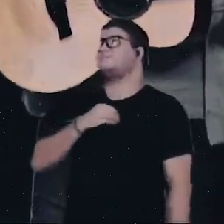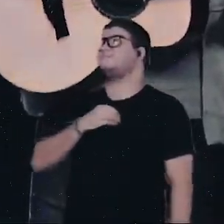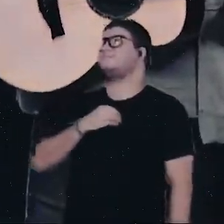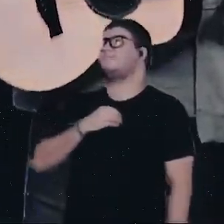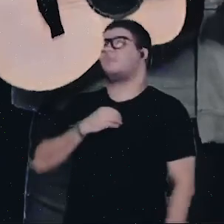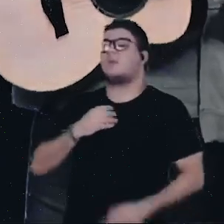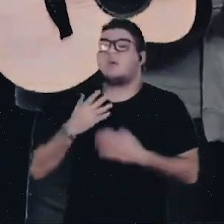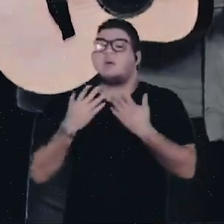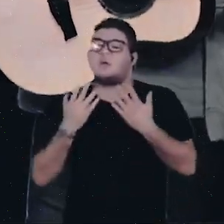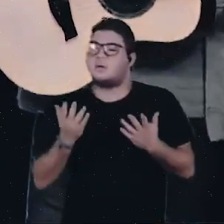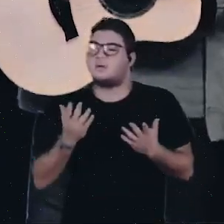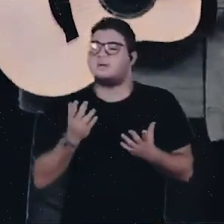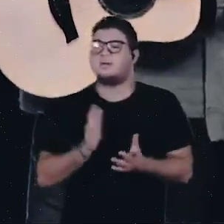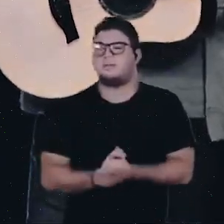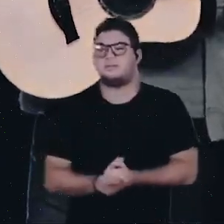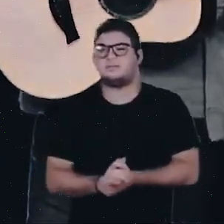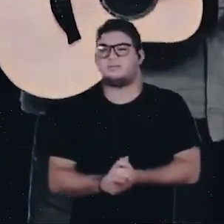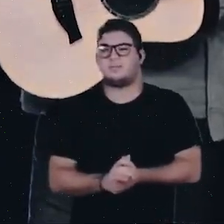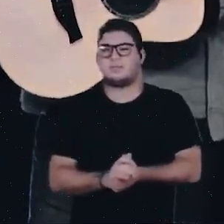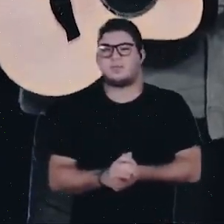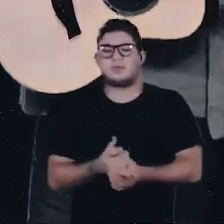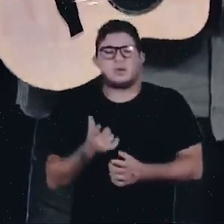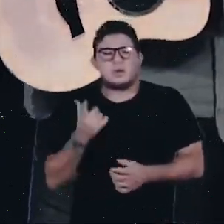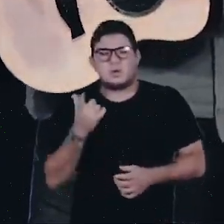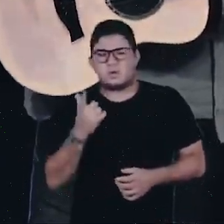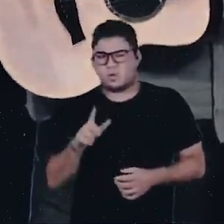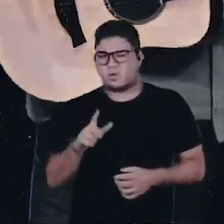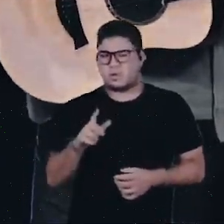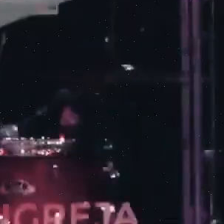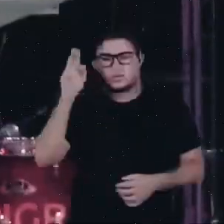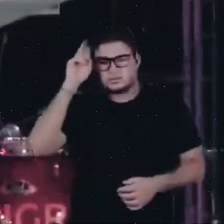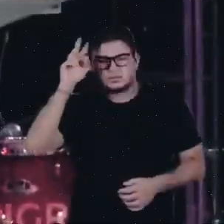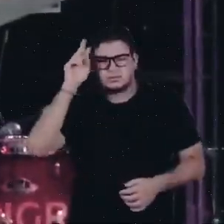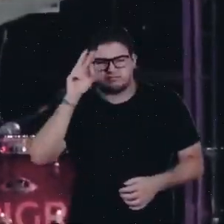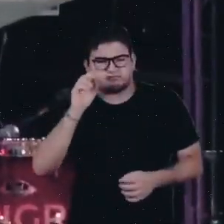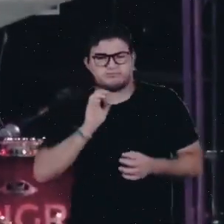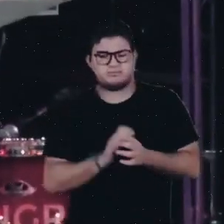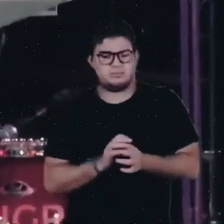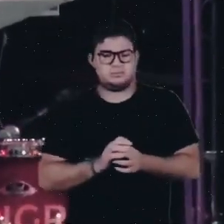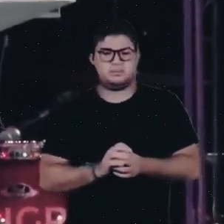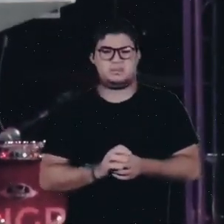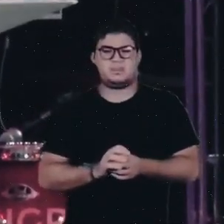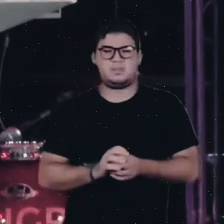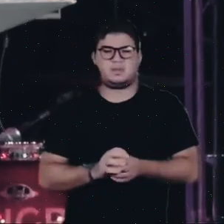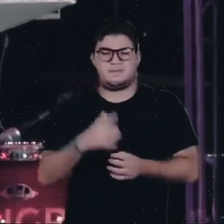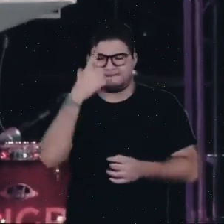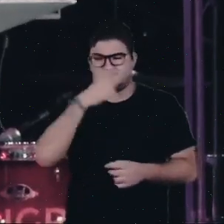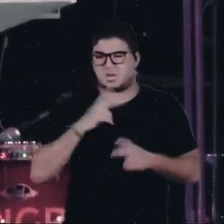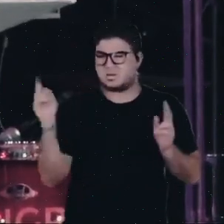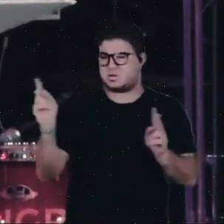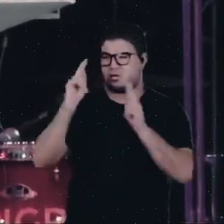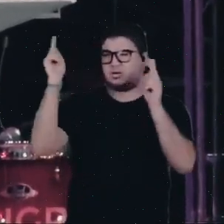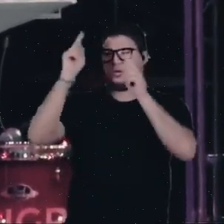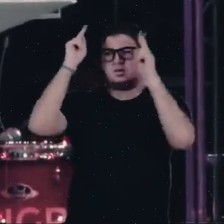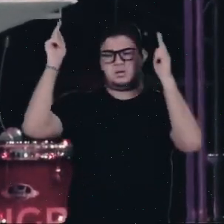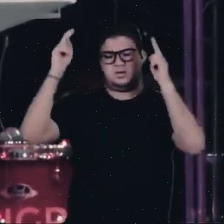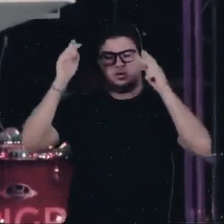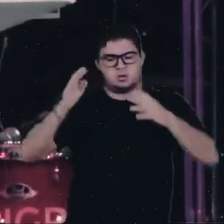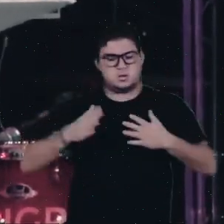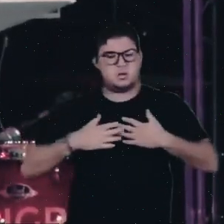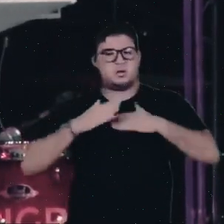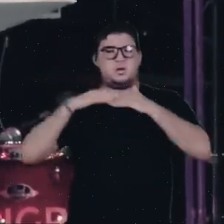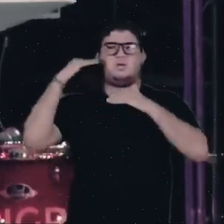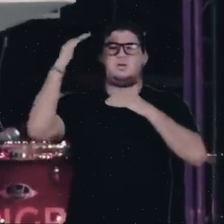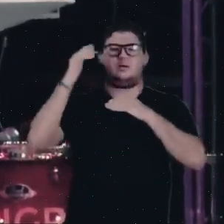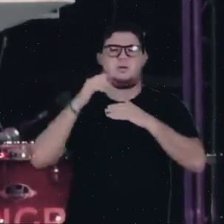Ou seja, claro, tem um outro extremo. Se tem aqueles que querem se valorizar demais e desvalorizam as outras pessoas,